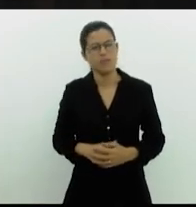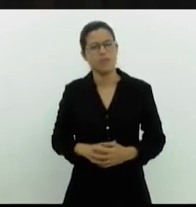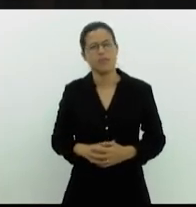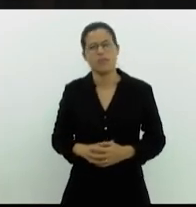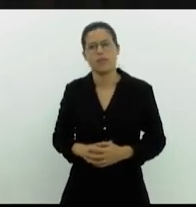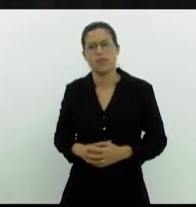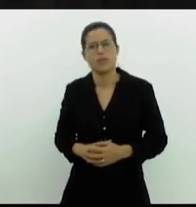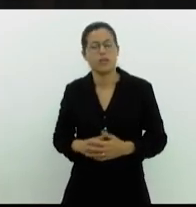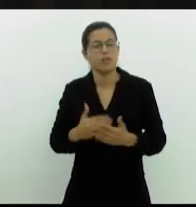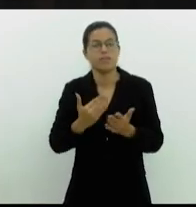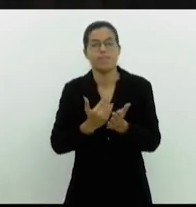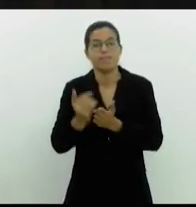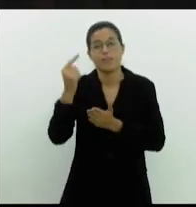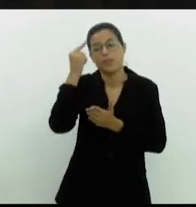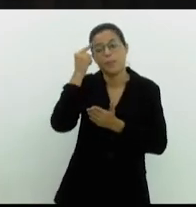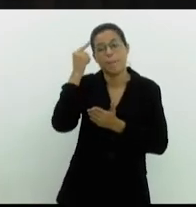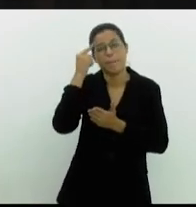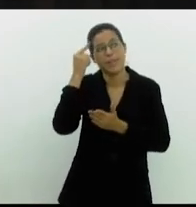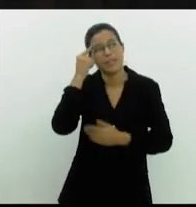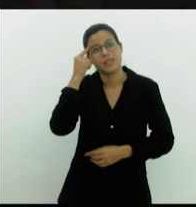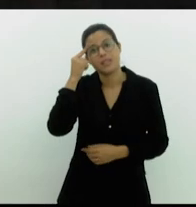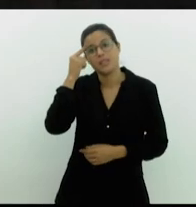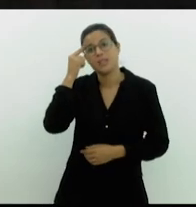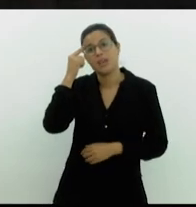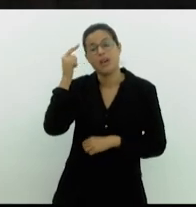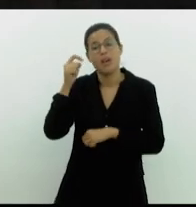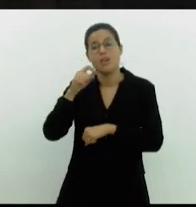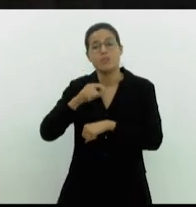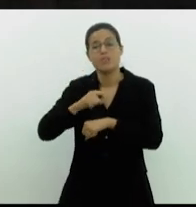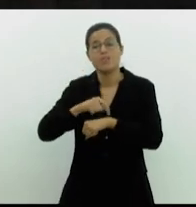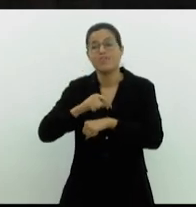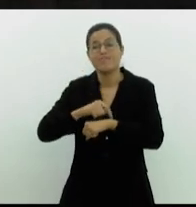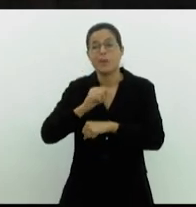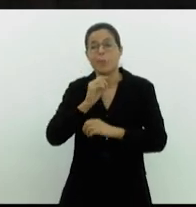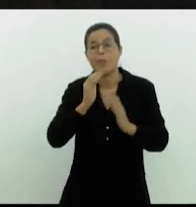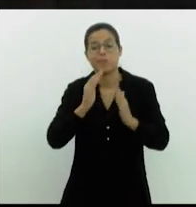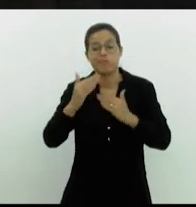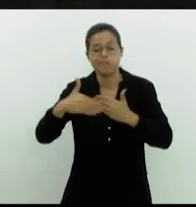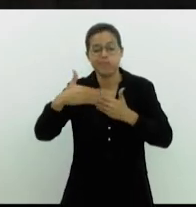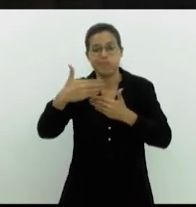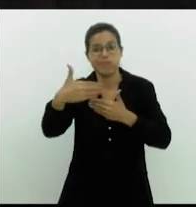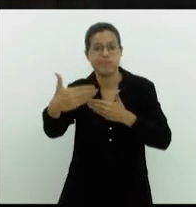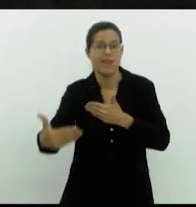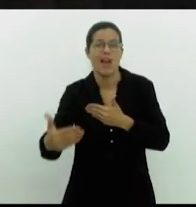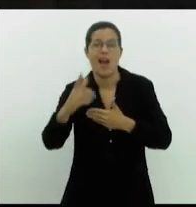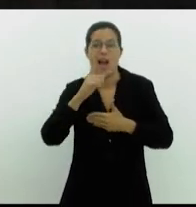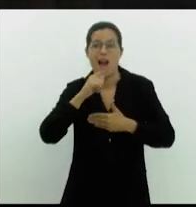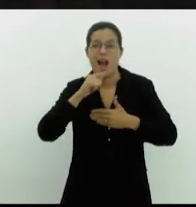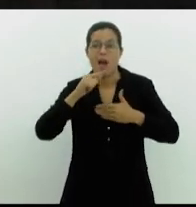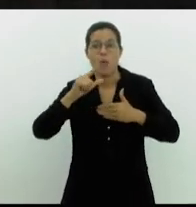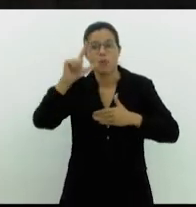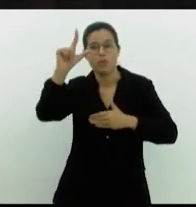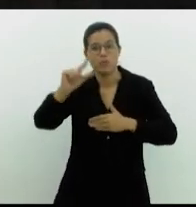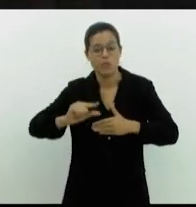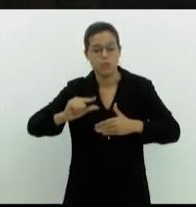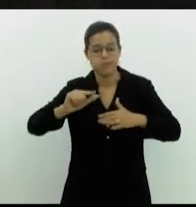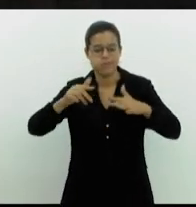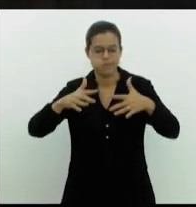começa a se simular quanto tempo vai levar para as águas baixarem.